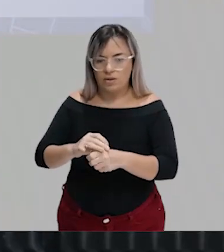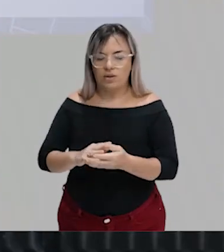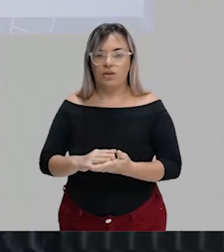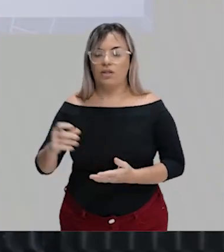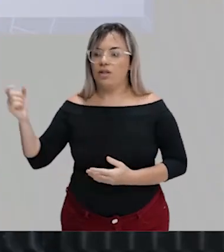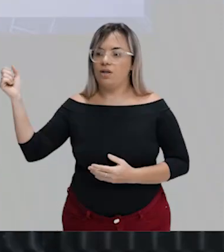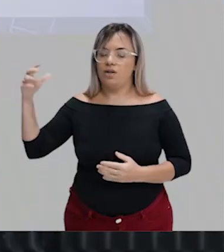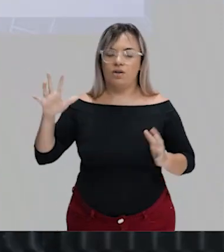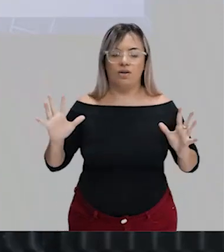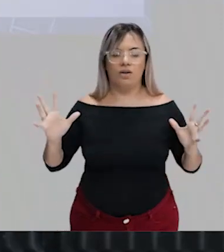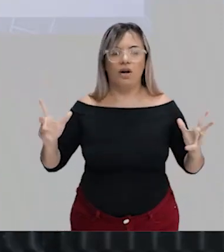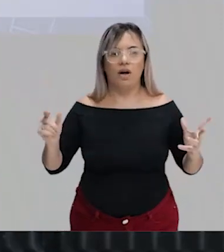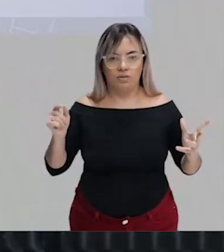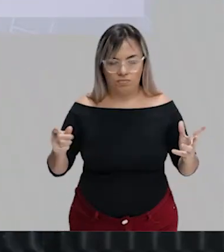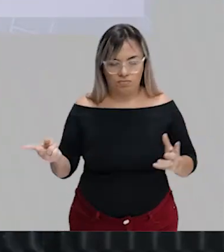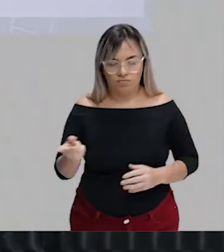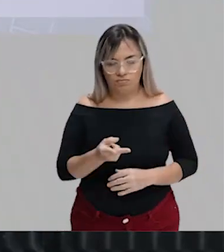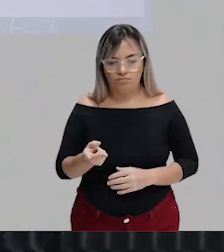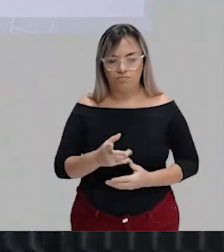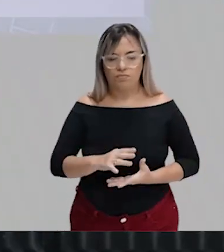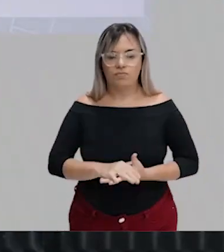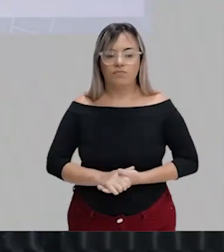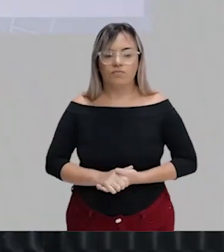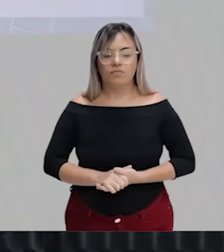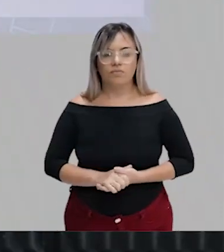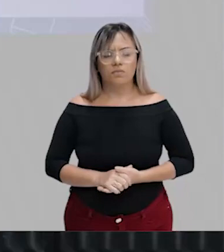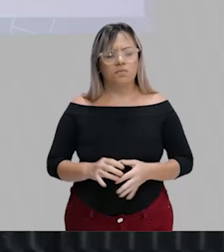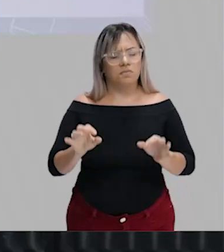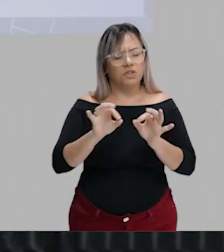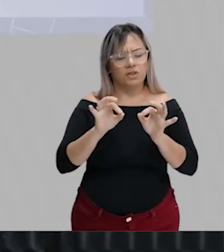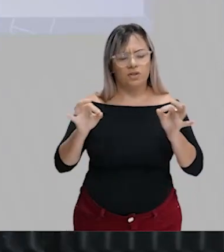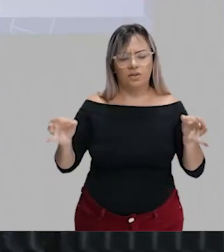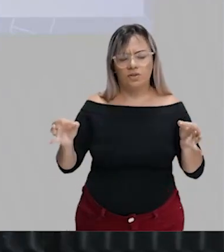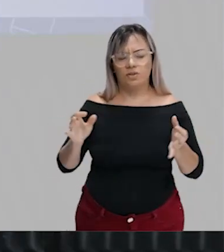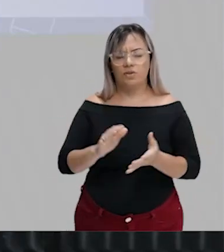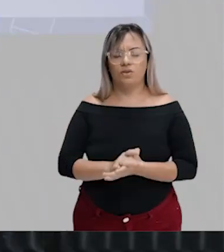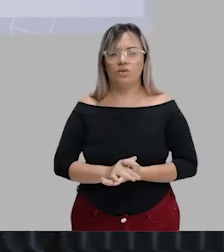Os materiais que são lisos e polidos,